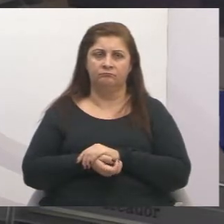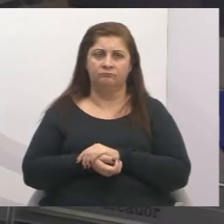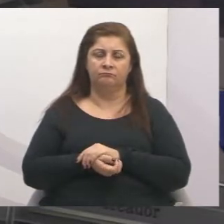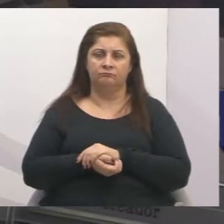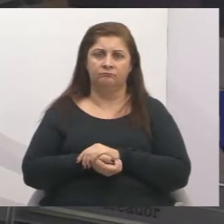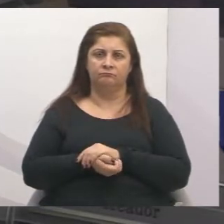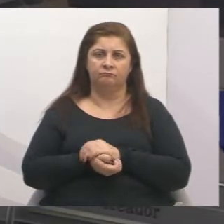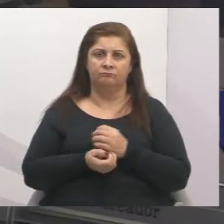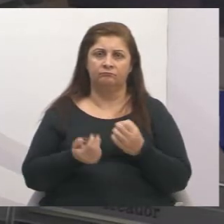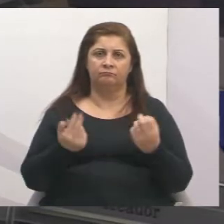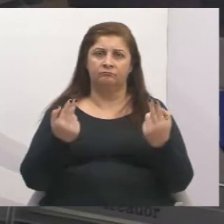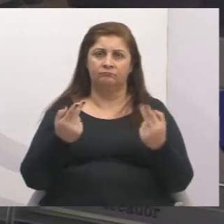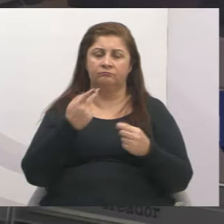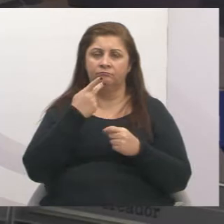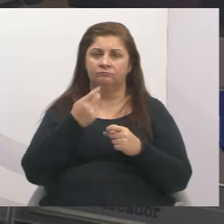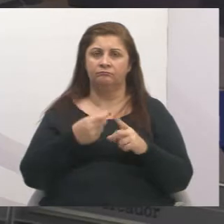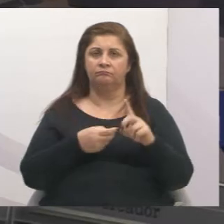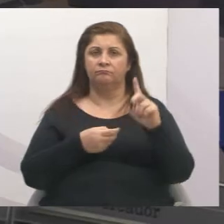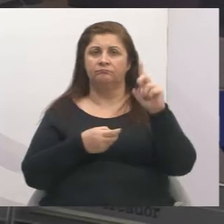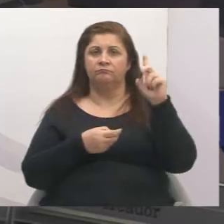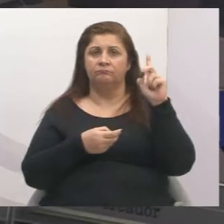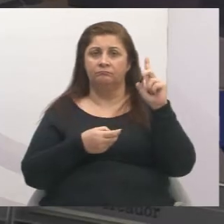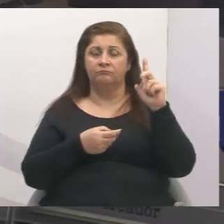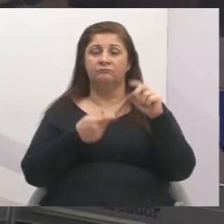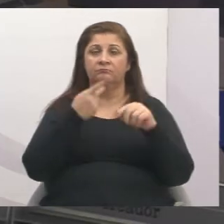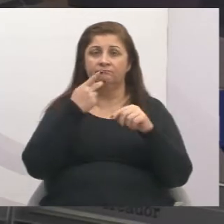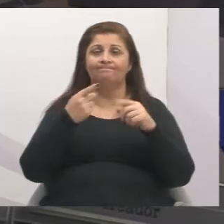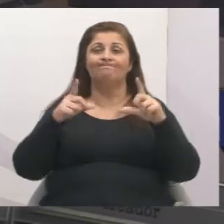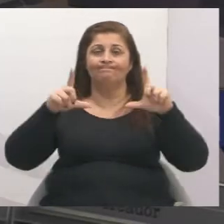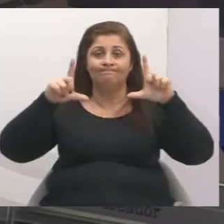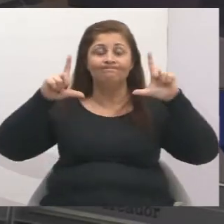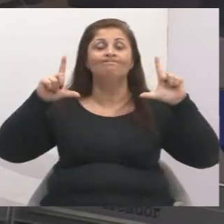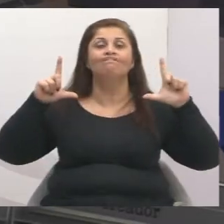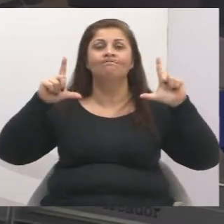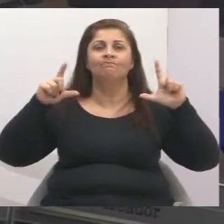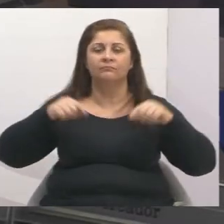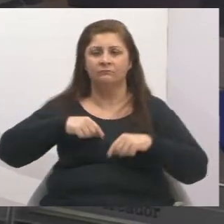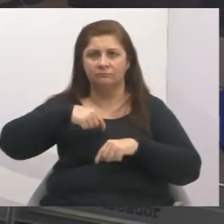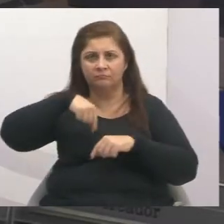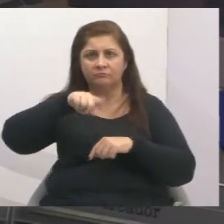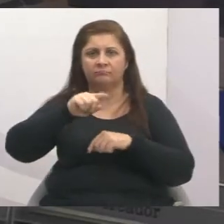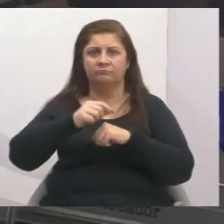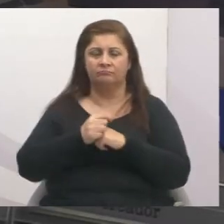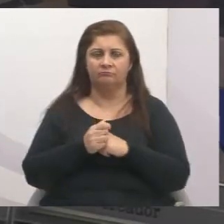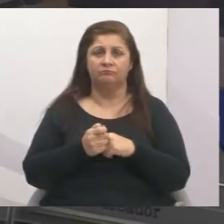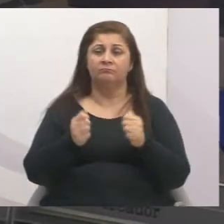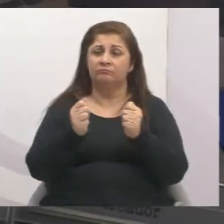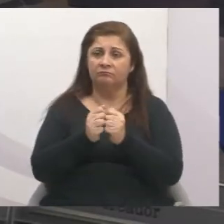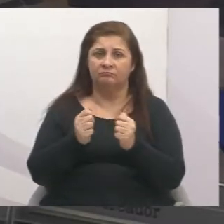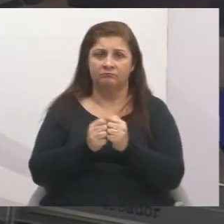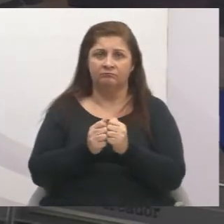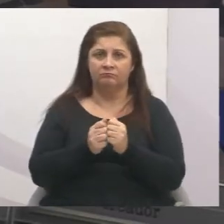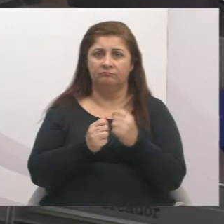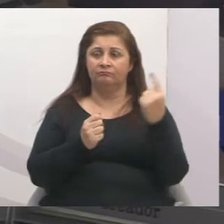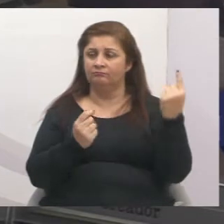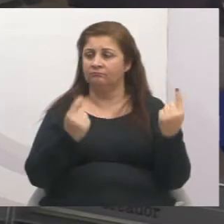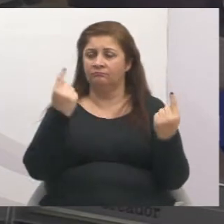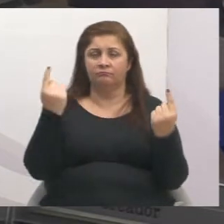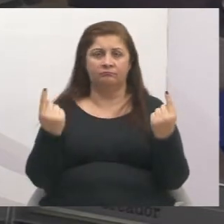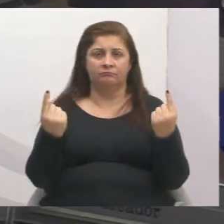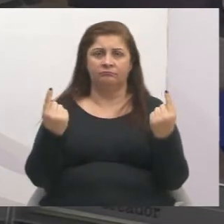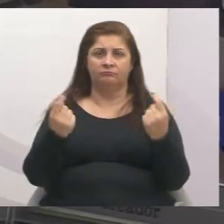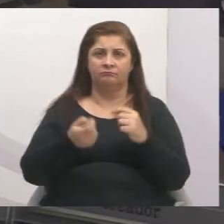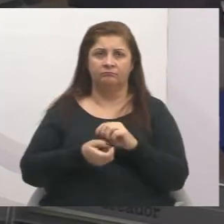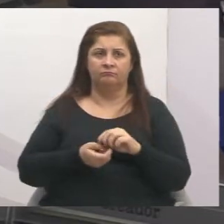no ditado popular, eu estou dando a minha cara para bater, eu estarei lá, estou nas duas pontas da